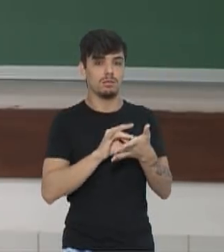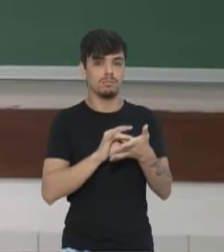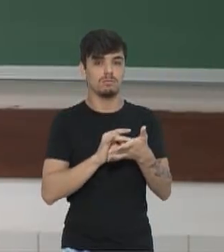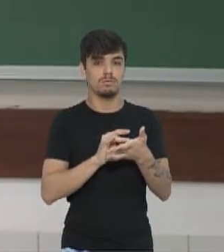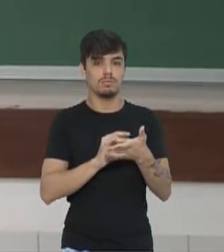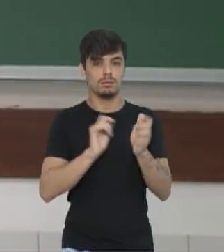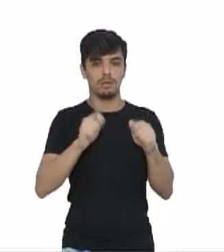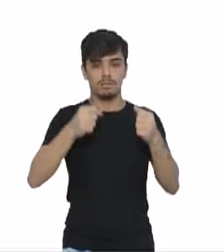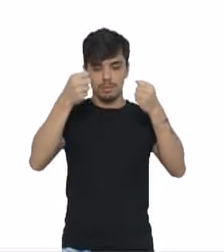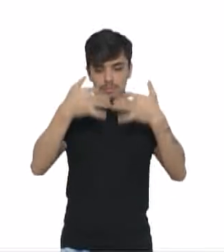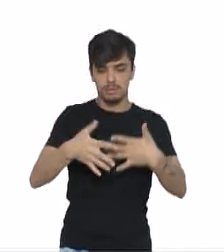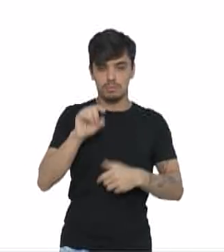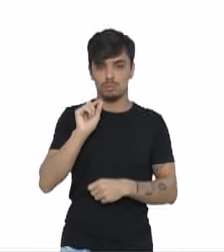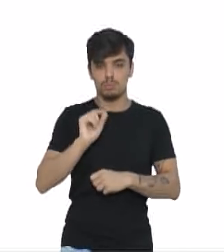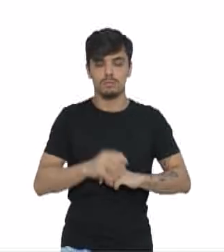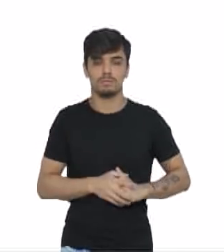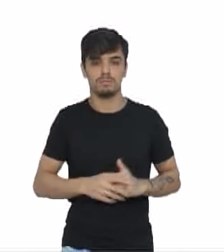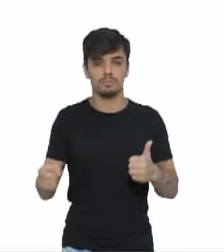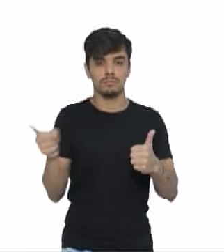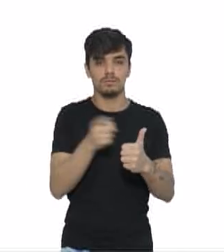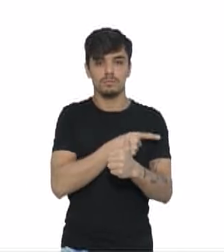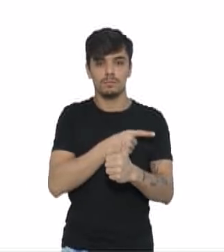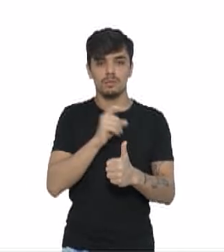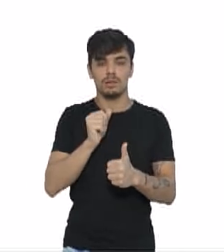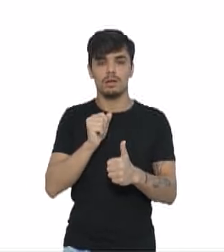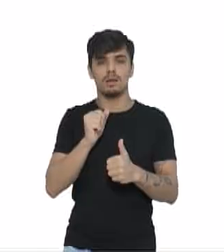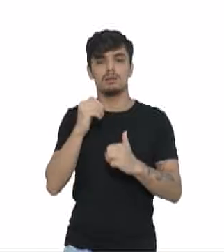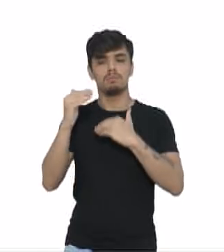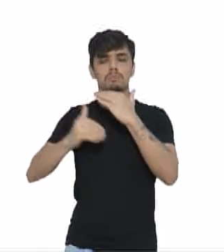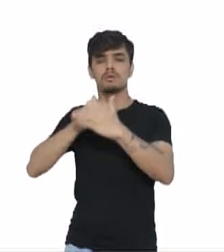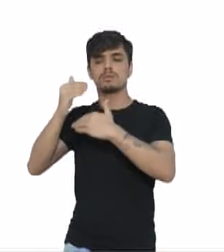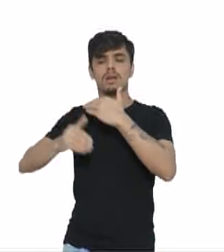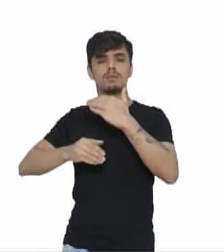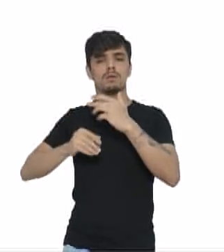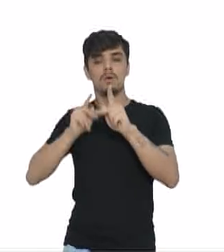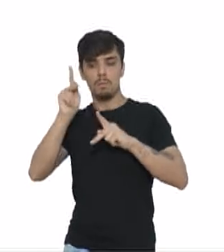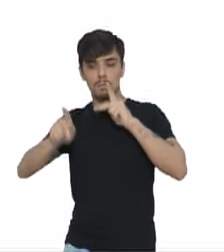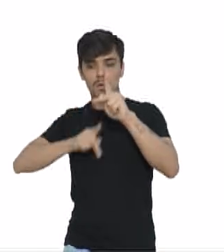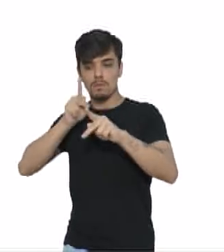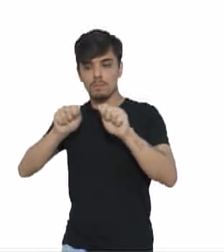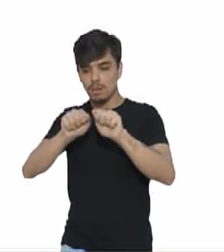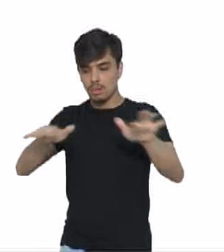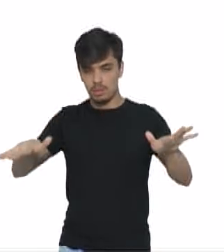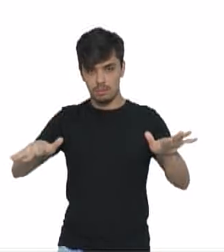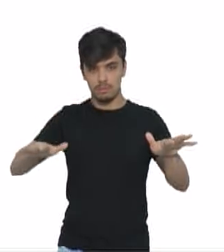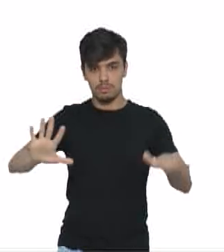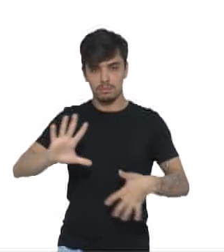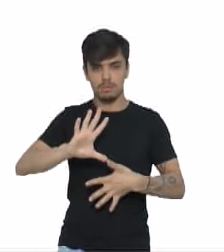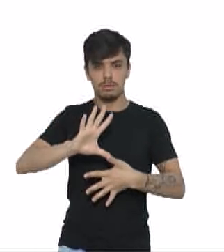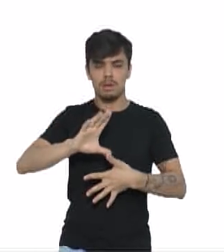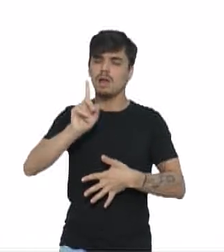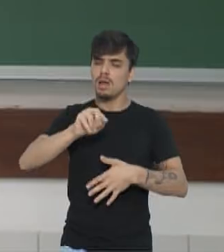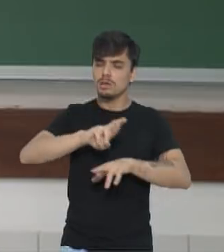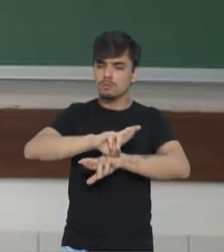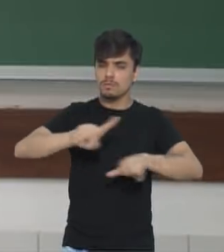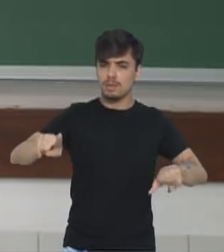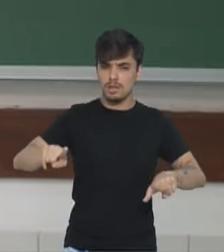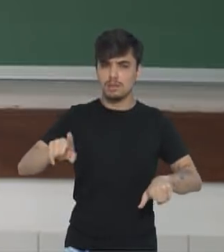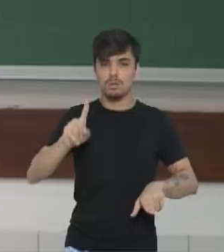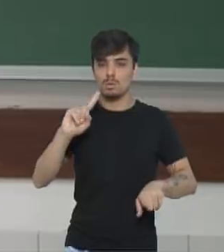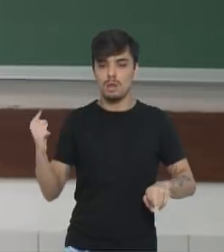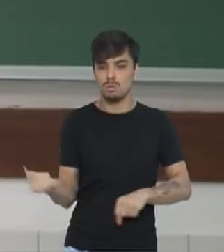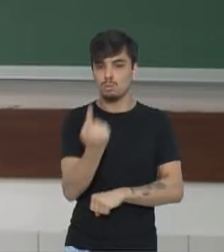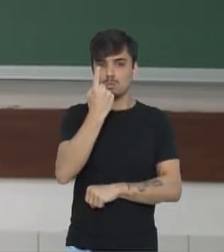podemos falar? A primeira delas foi o processo de povoamento da América, um processo que a gente viu que é diverso, é variado, ele não é um